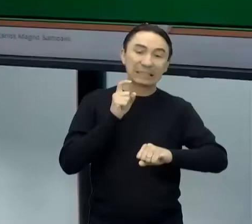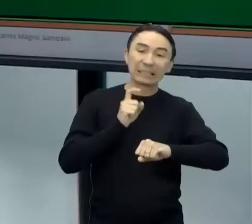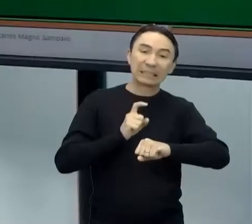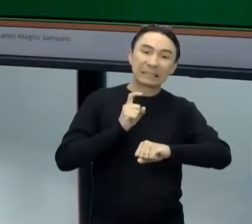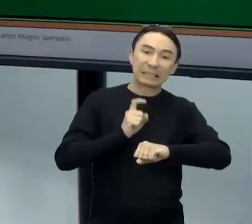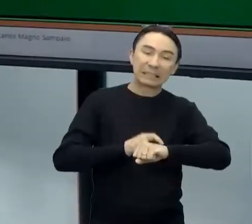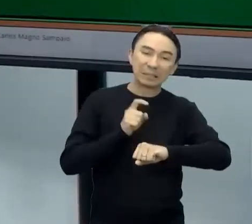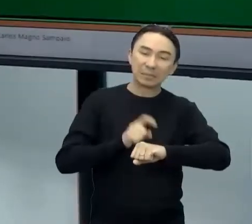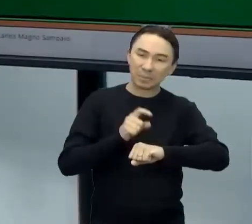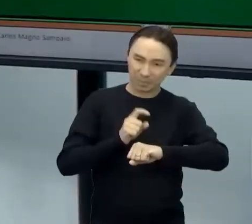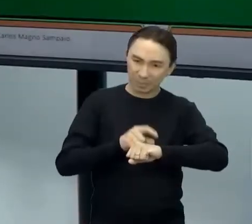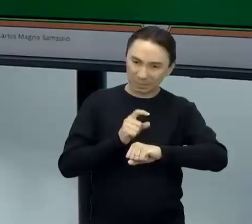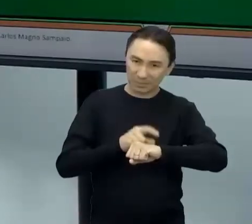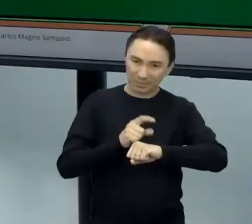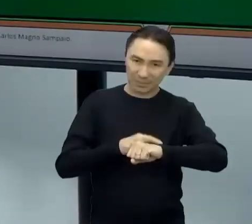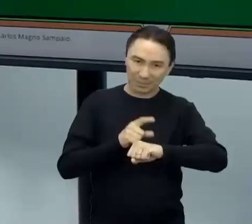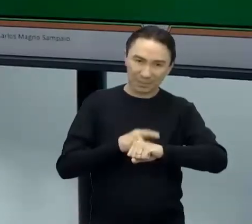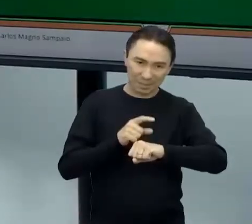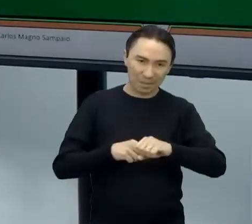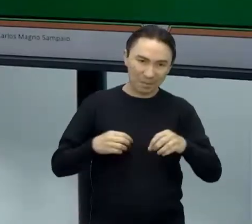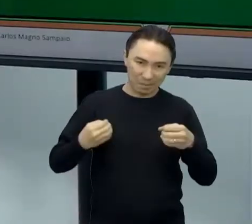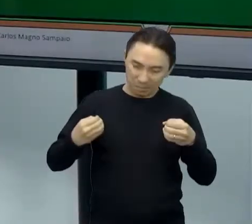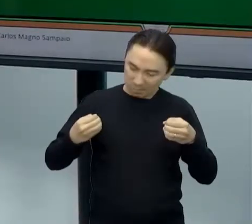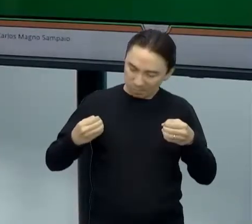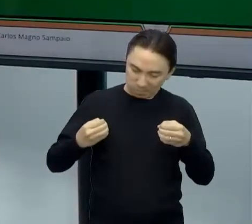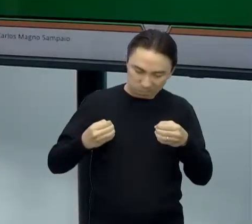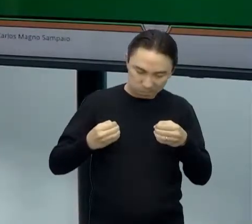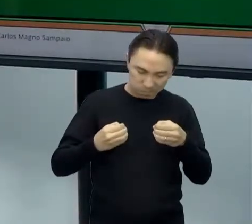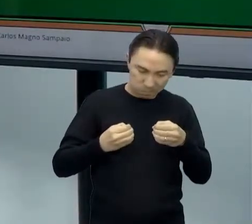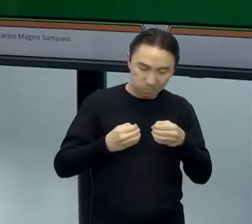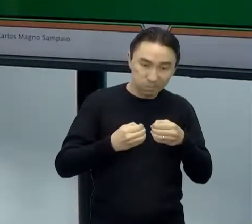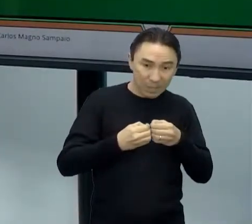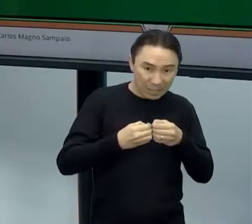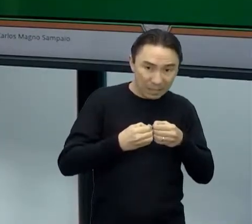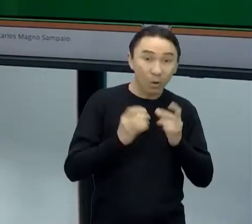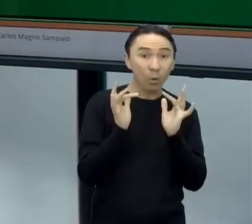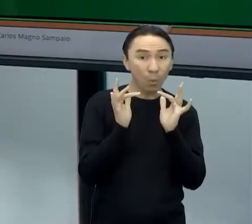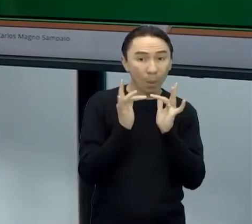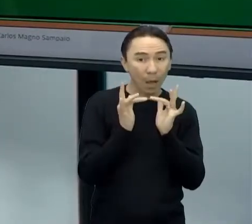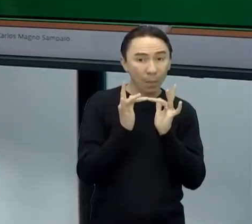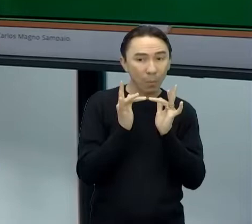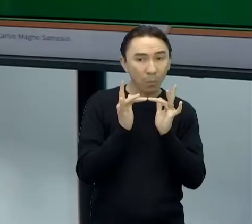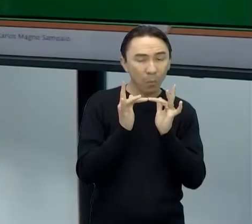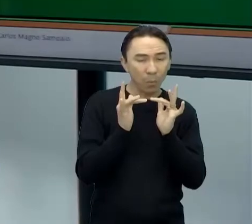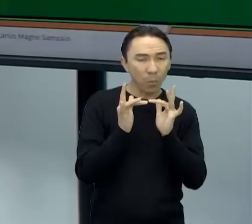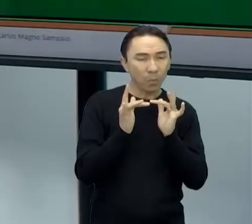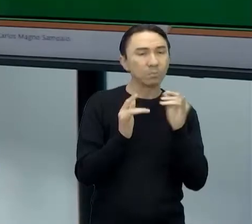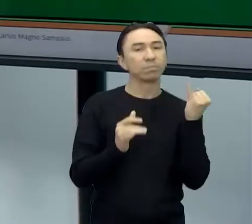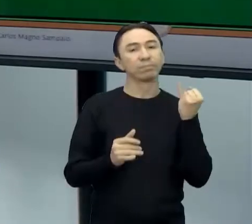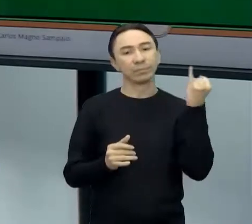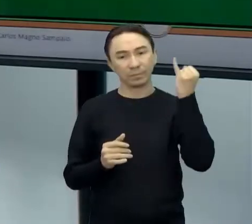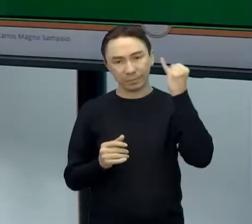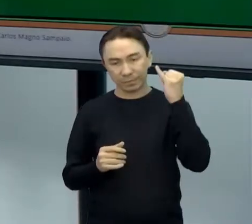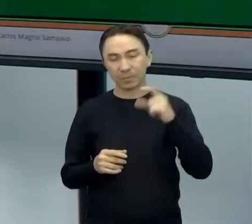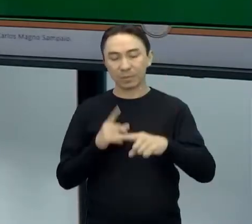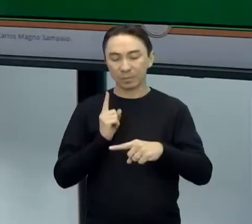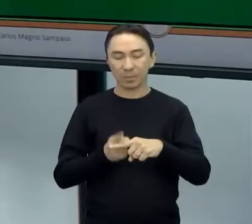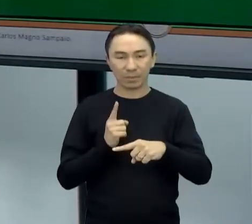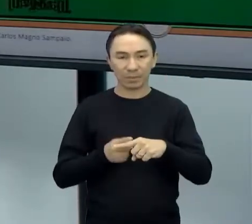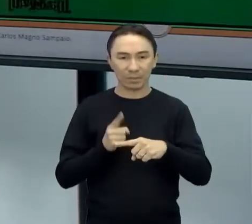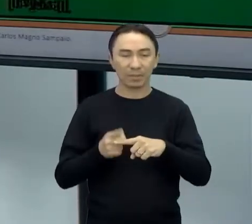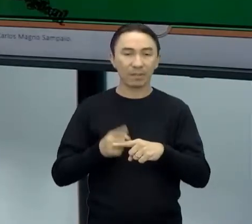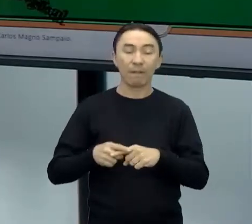voltar um minutinho para mim, o tempo que essas duas bolinhas ficam em contato é muito importante, porque você tem uma força